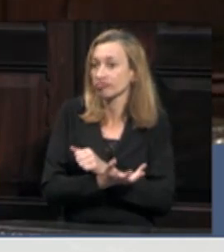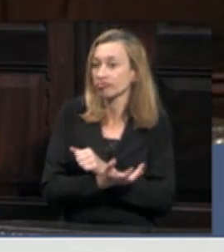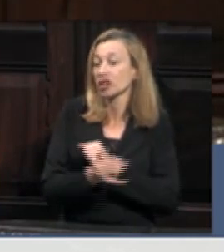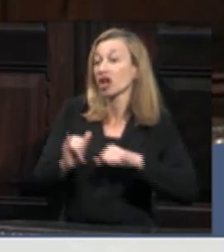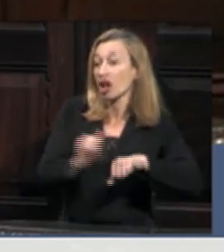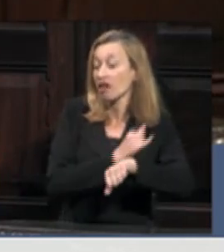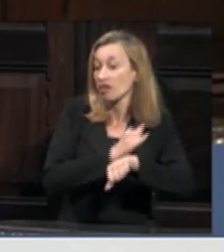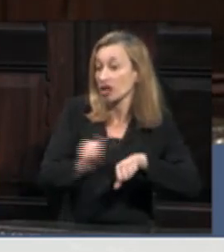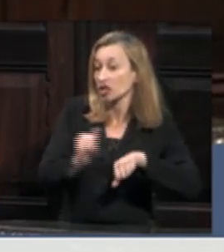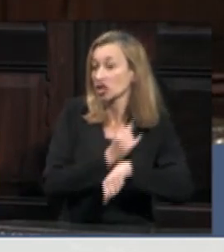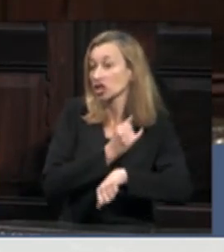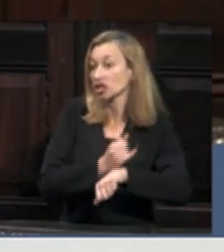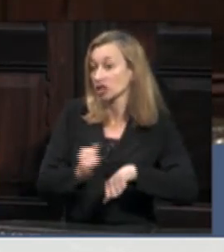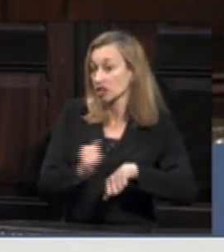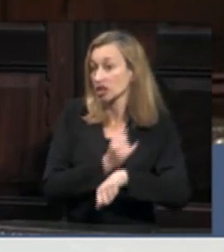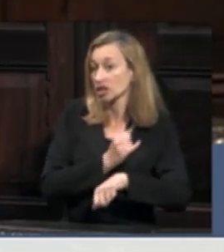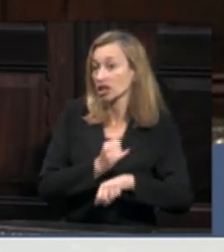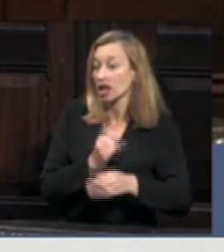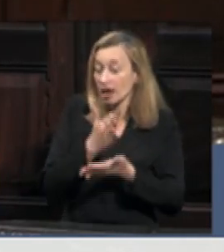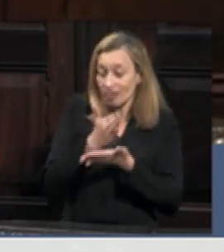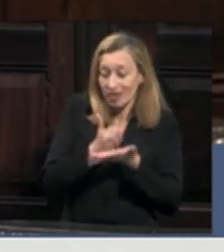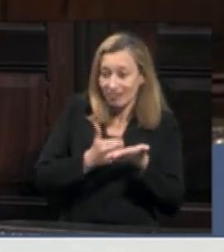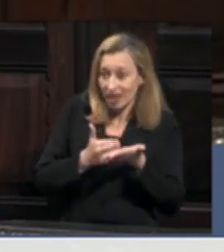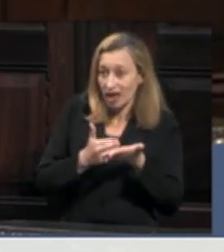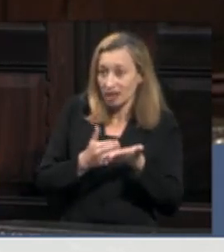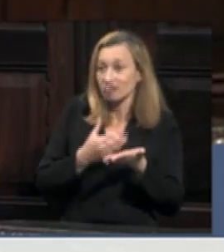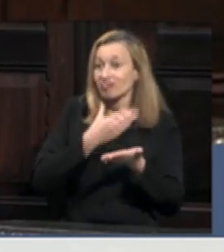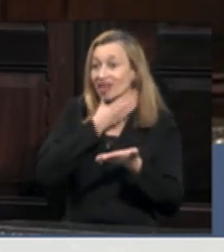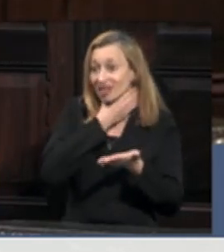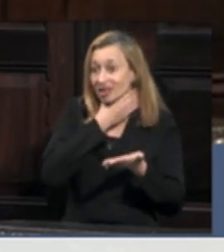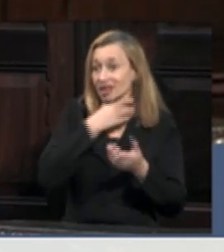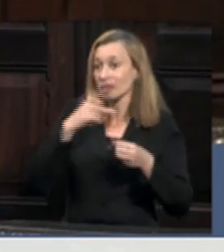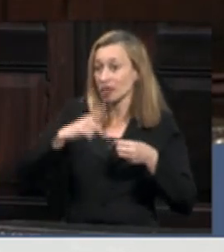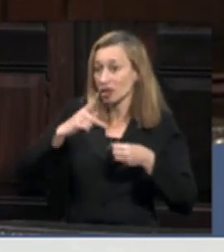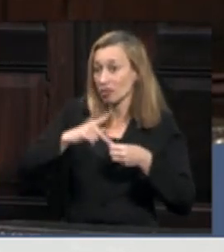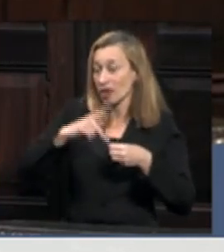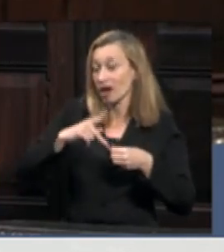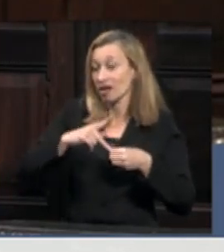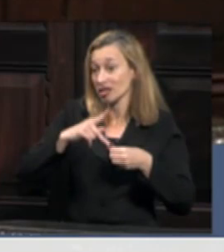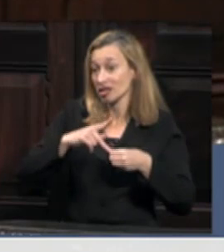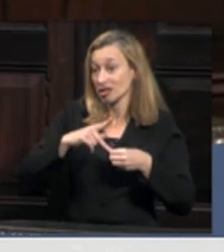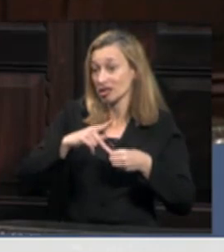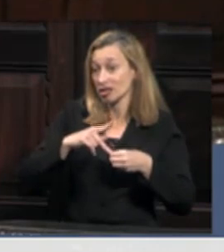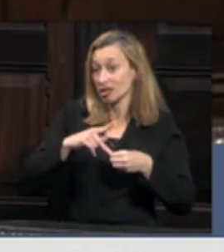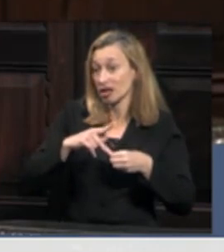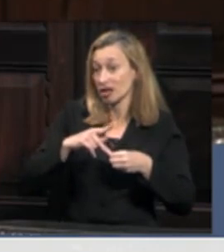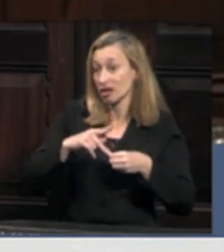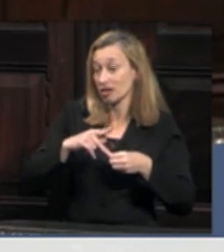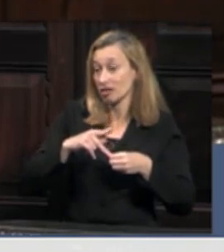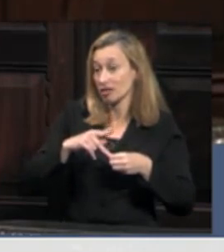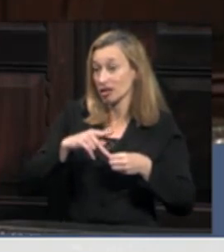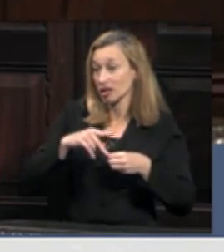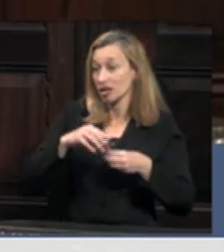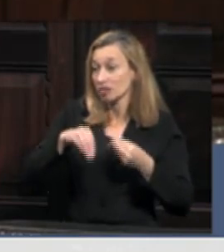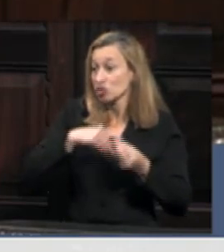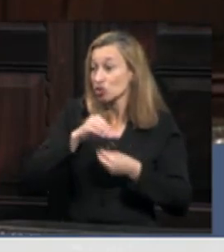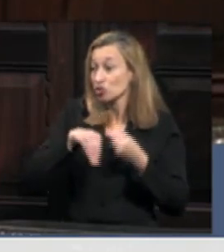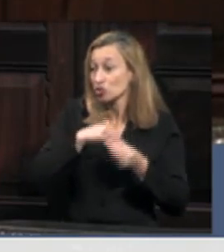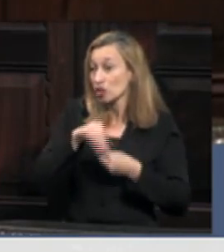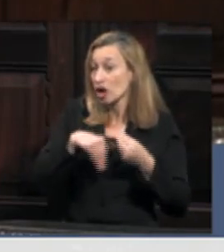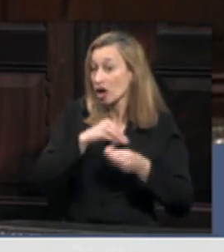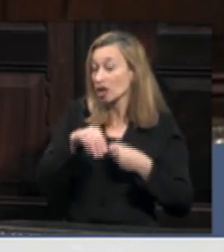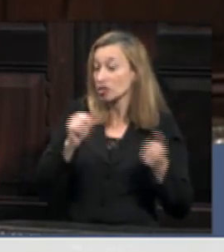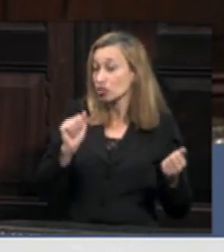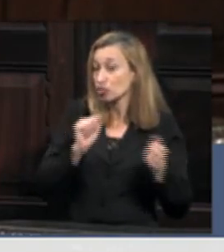boa parte do pano de fundo da crise que a Petrobras estava envolvida, que inclusive inviabilizou boa parte dos seus